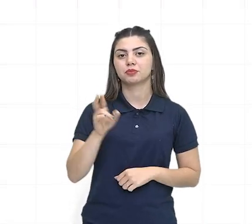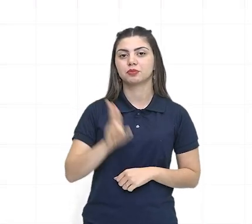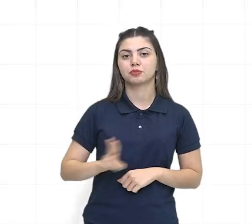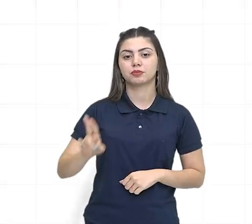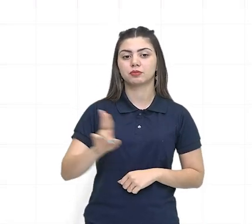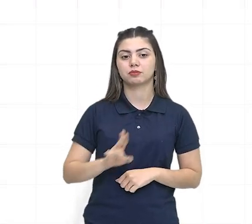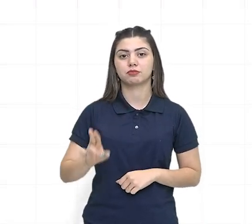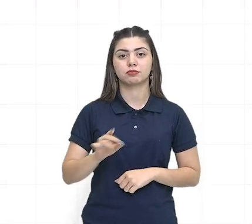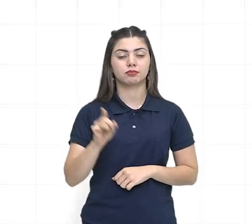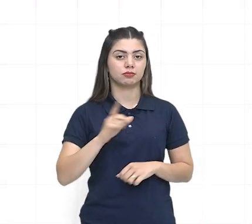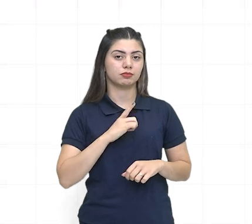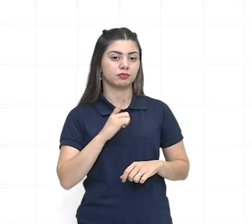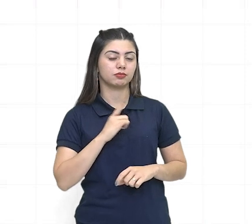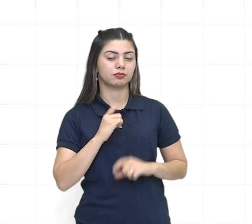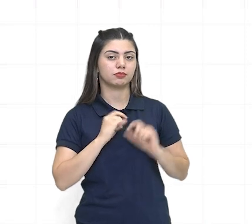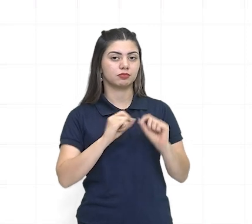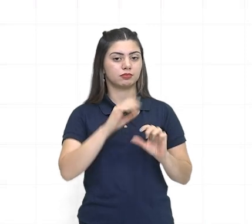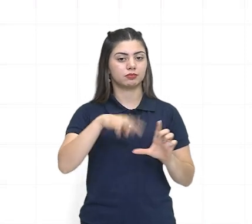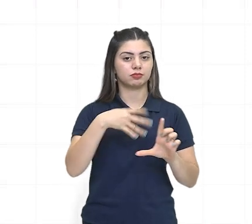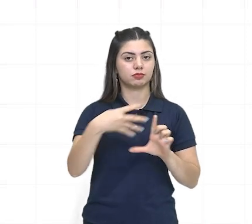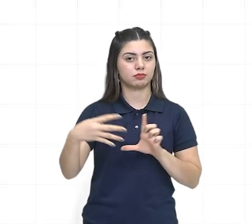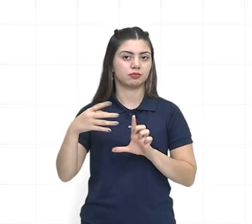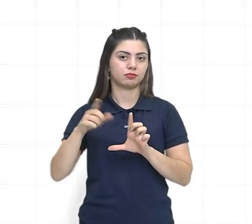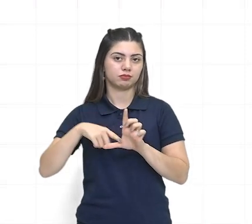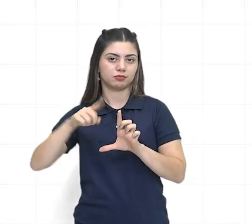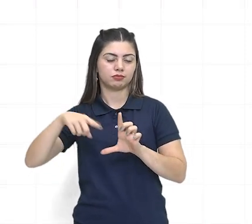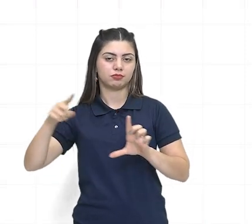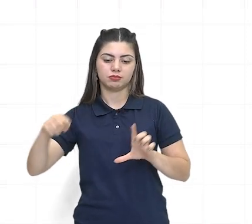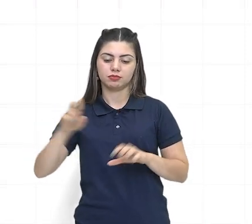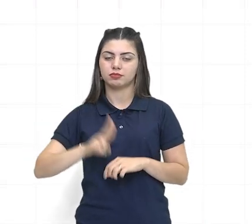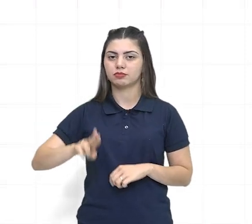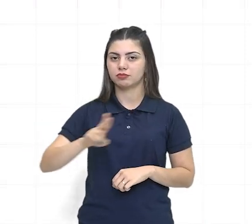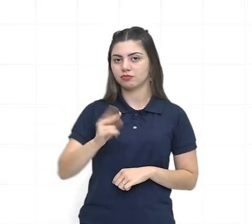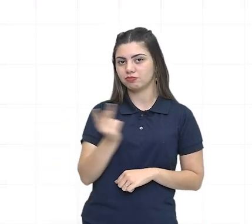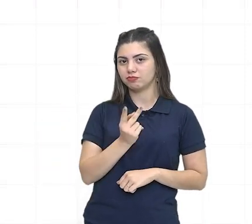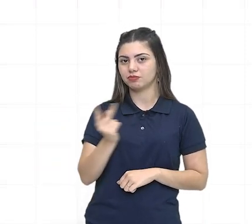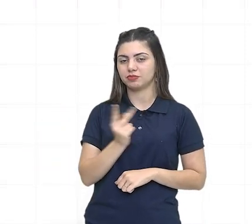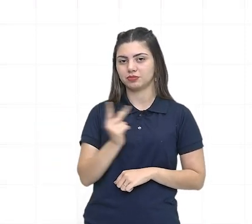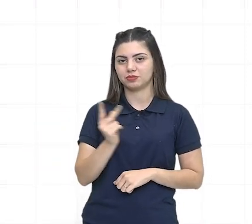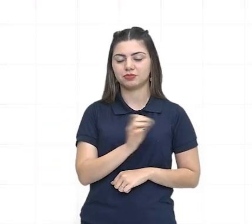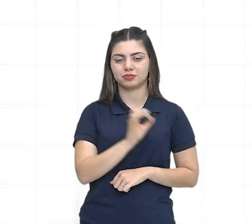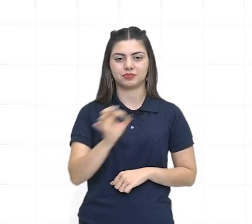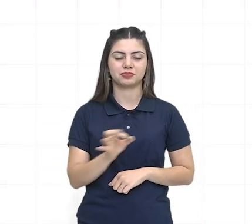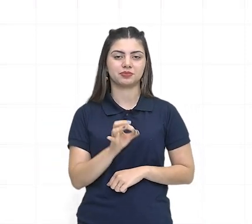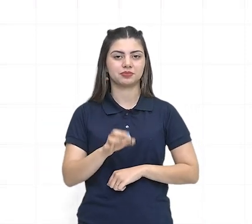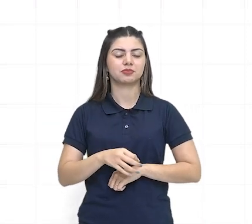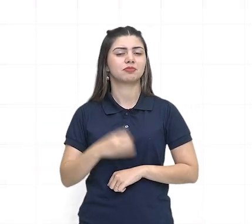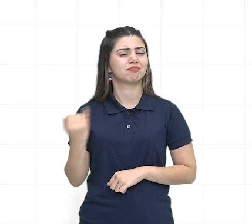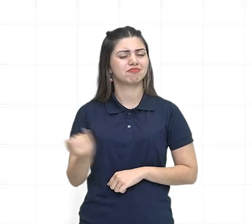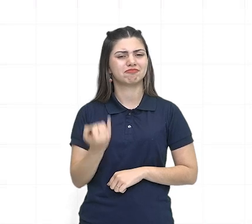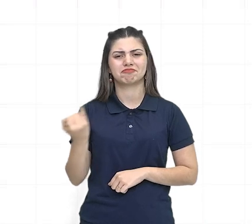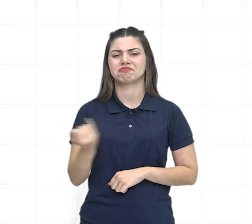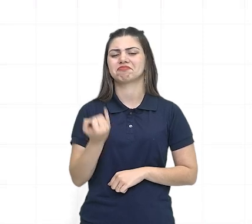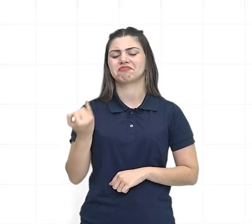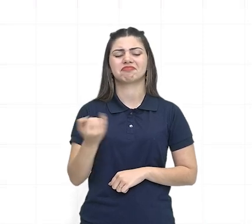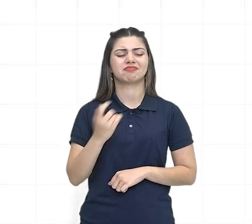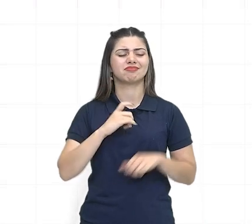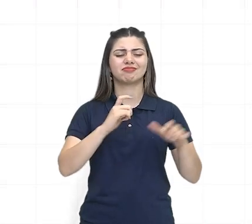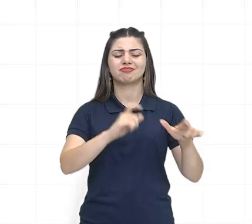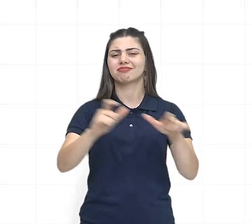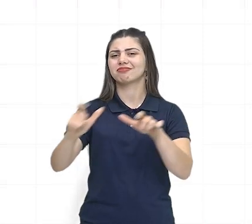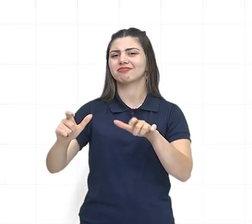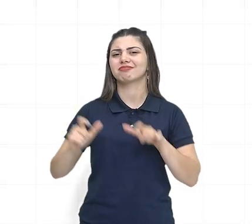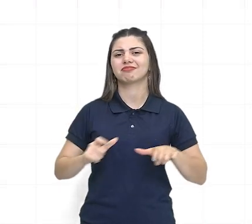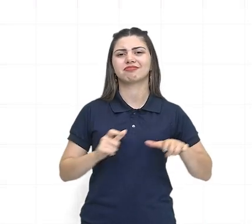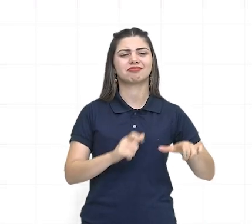aplicabilidade, desse conteúdo, desse objeto de conhecimento, ele é